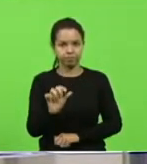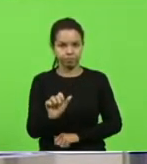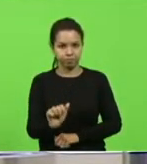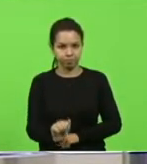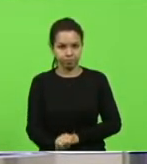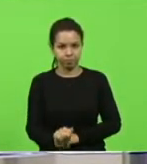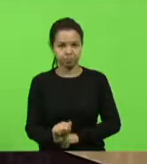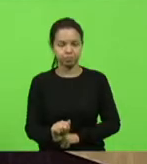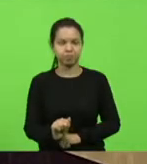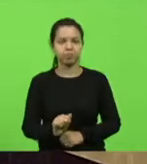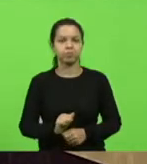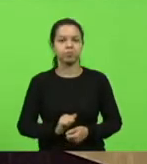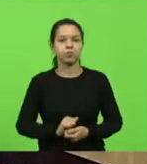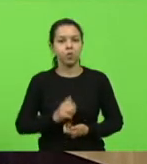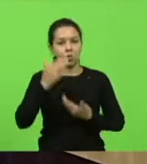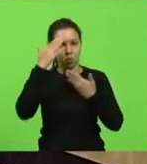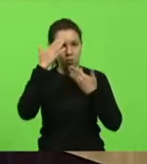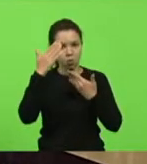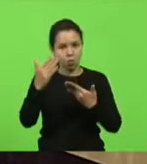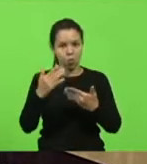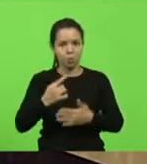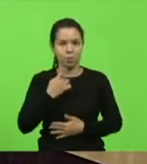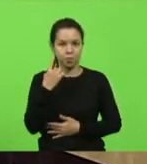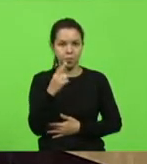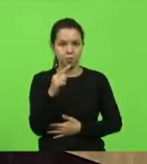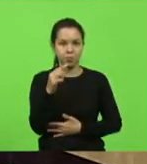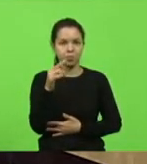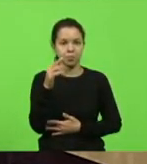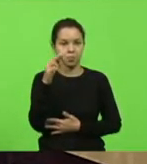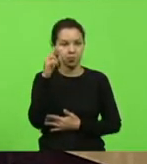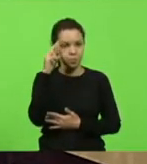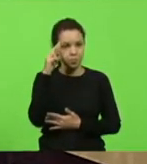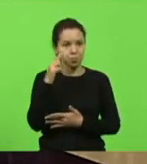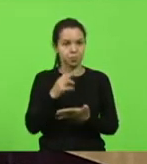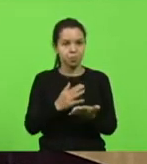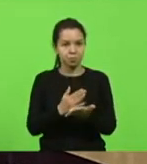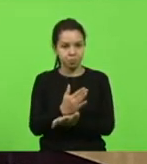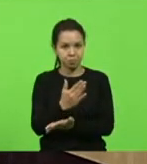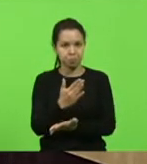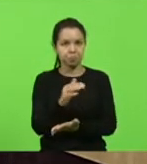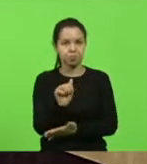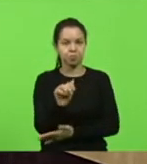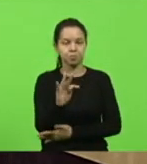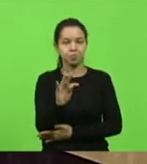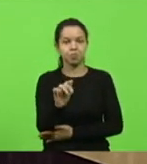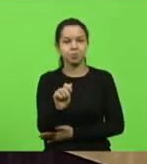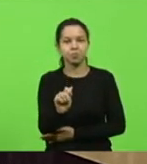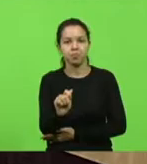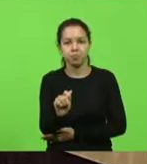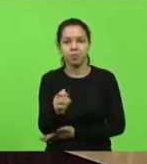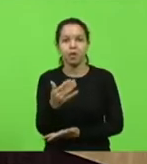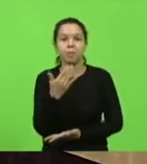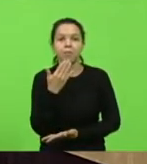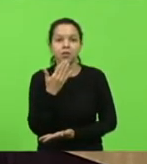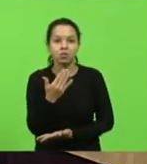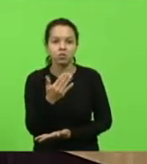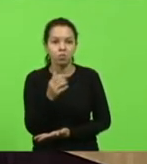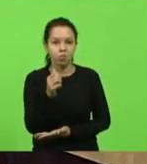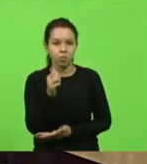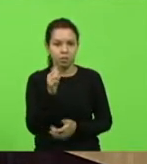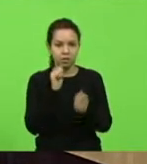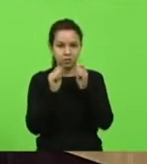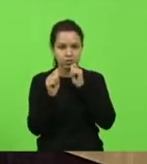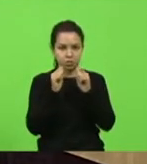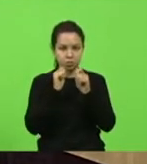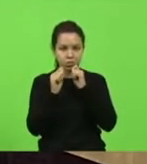que o brigadeiro estado Alba eu dou por aprovada a ata que acaba de ser lida peço assessoria